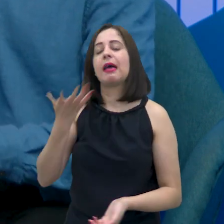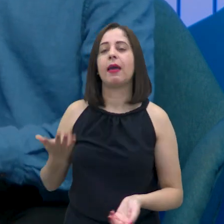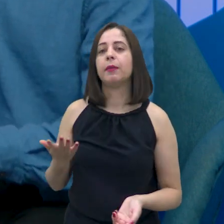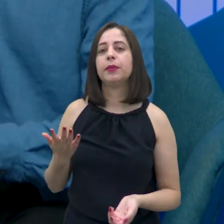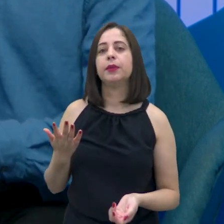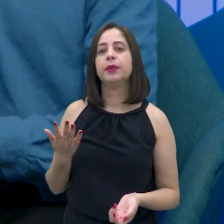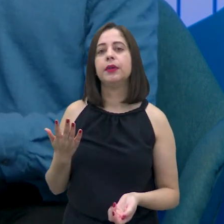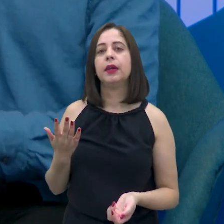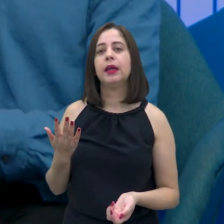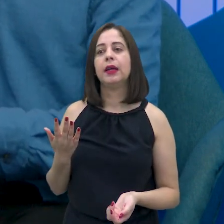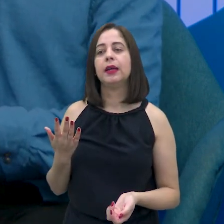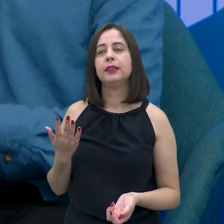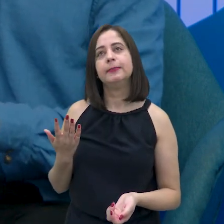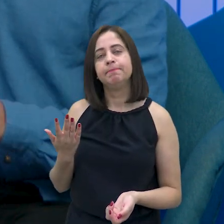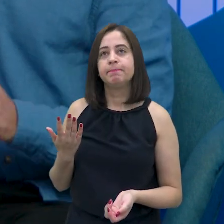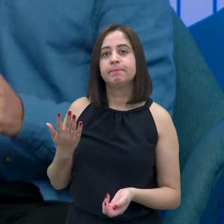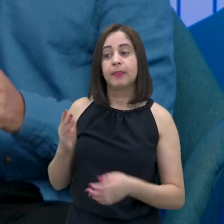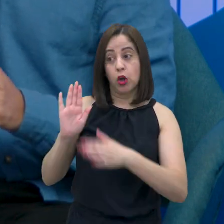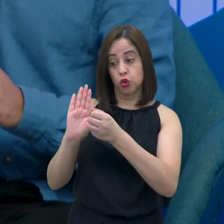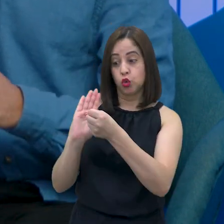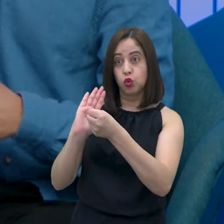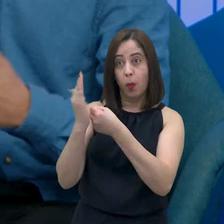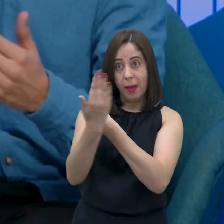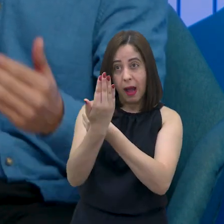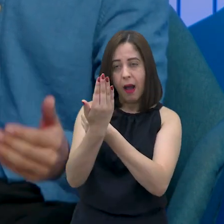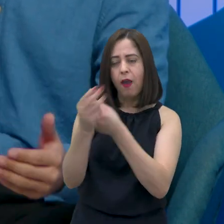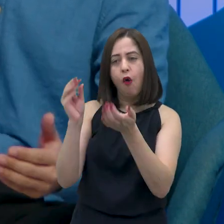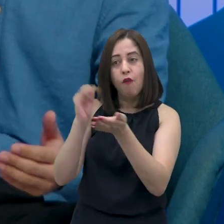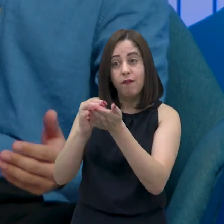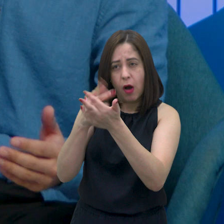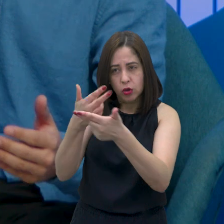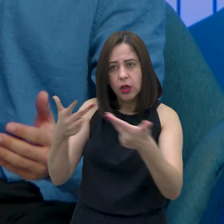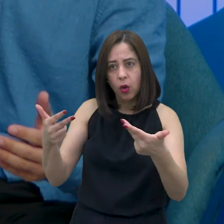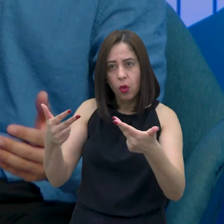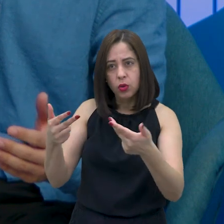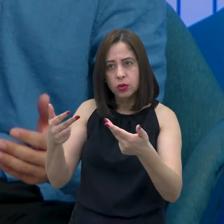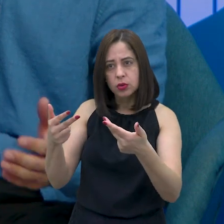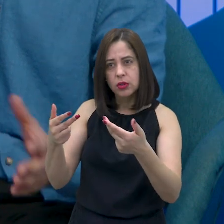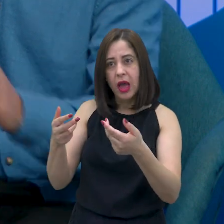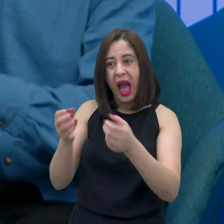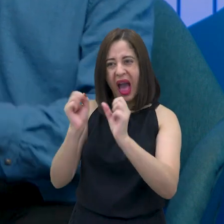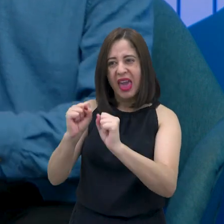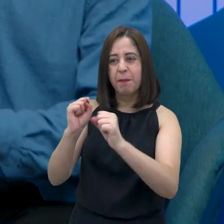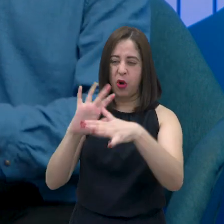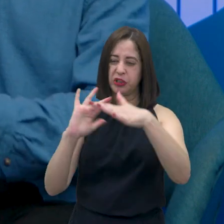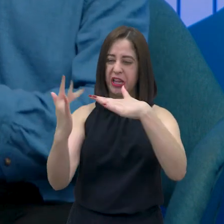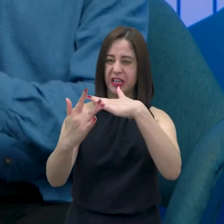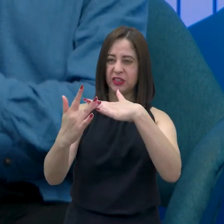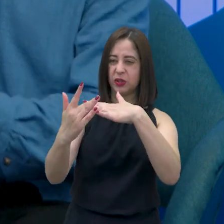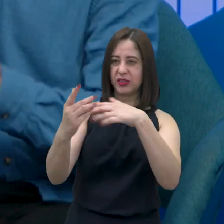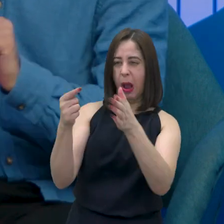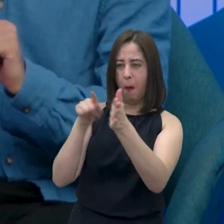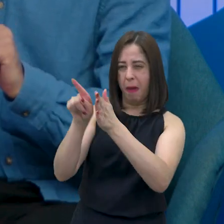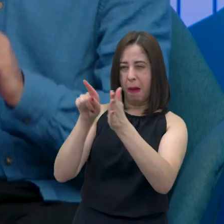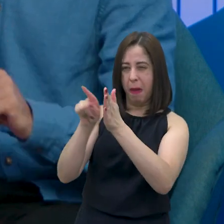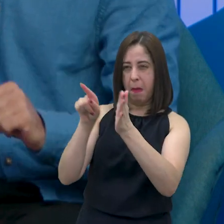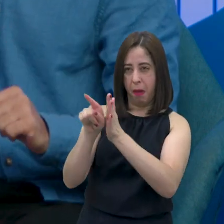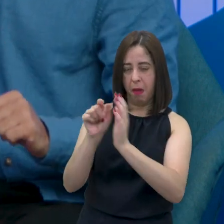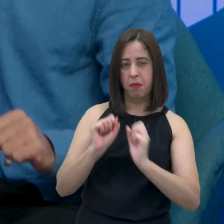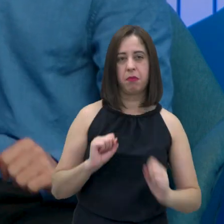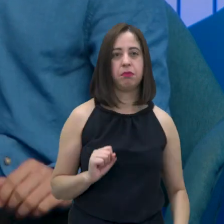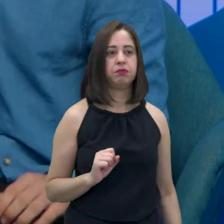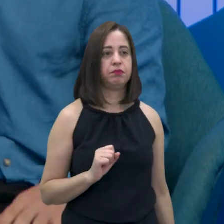uma demanda que aquele município tem no seu bairro, quais são os tipos de cobranças que se pode fazer para